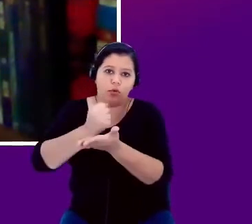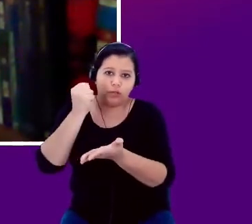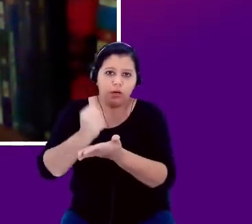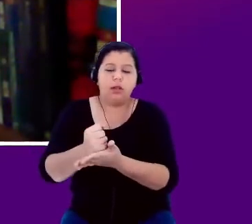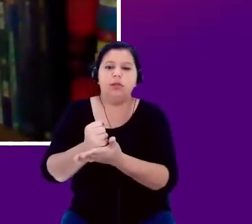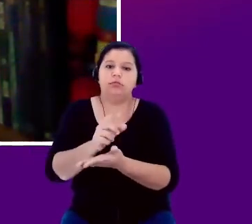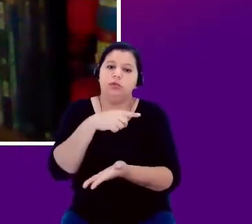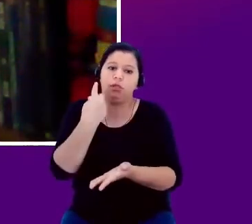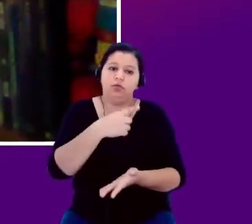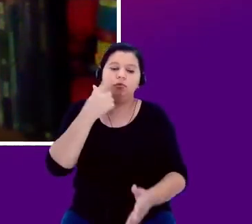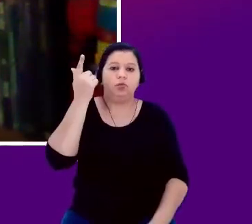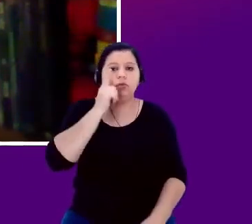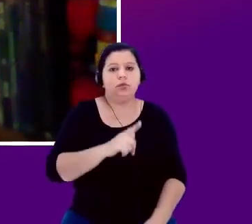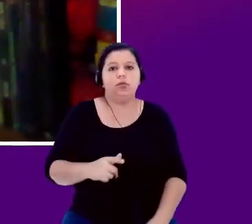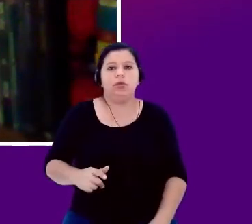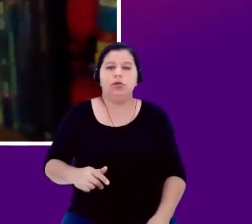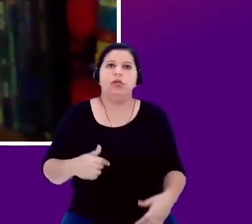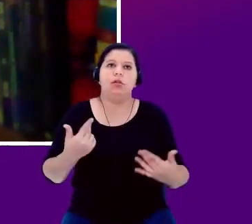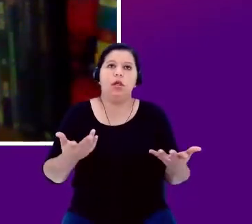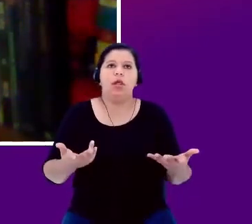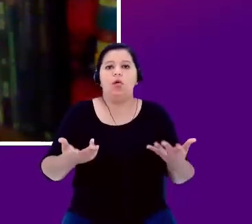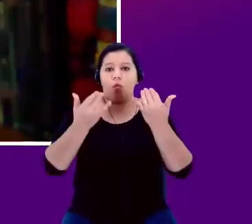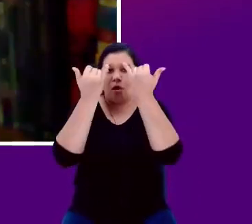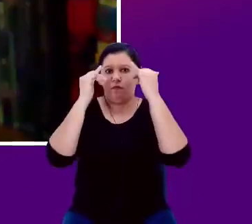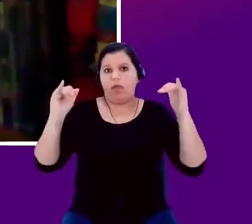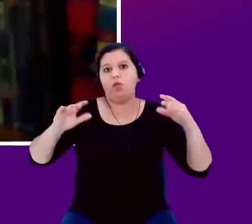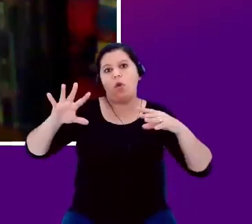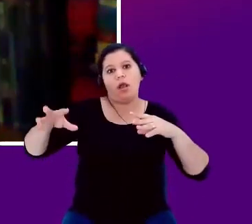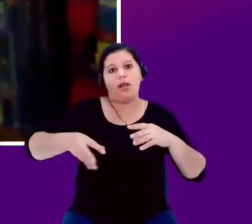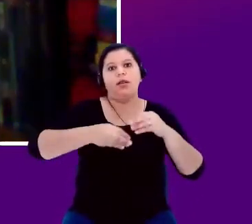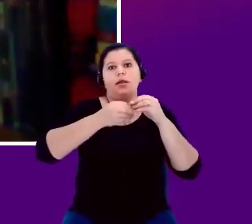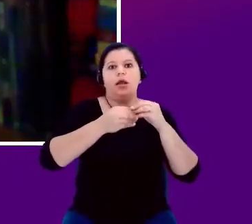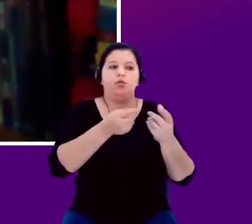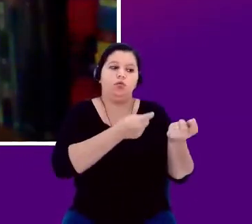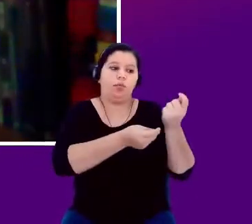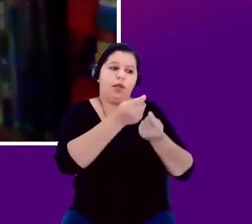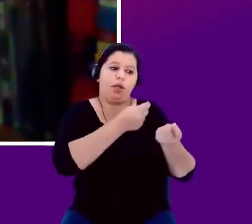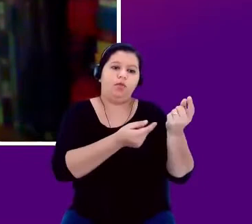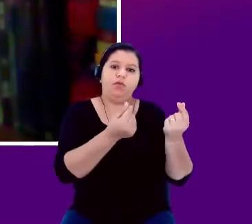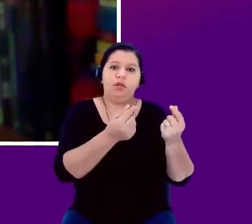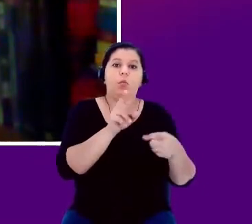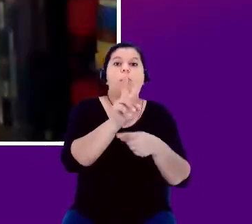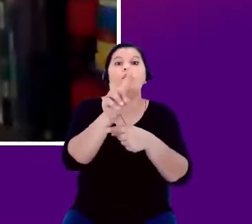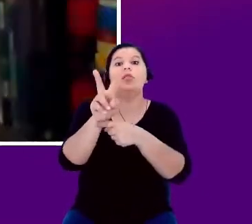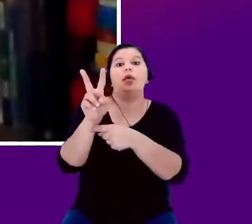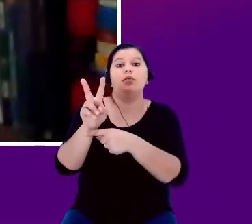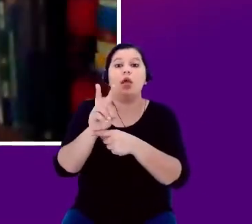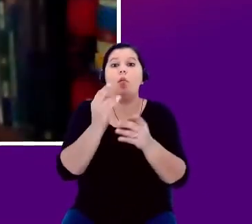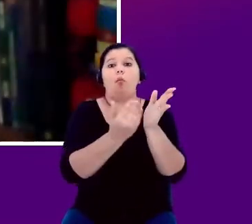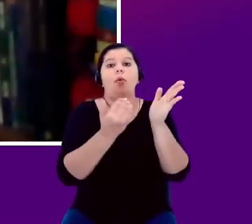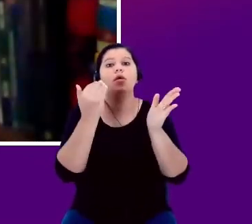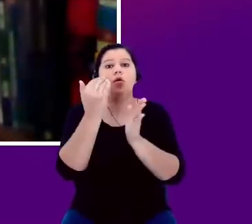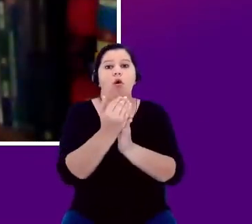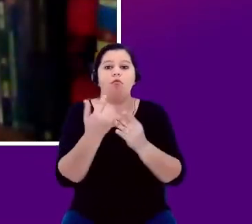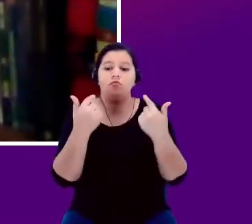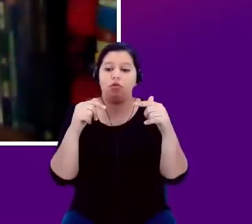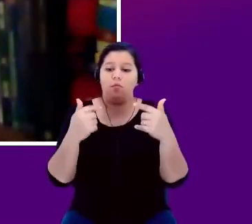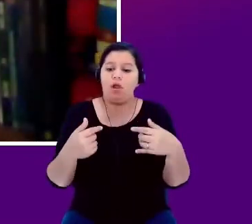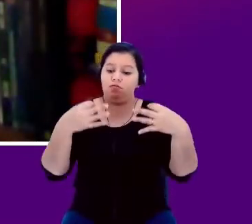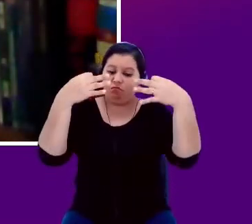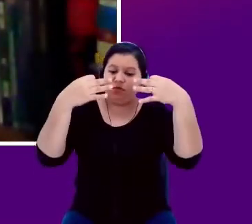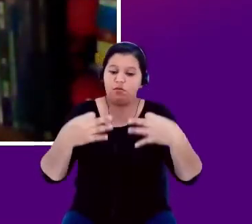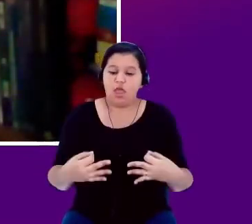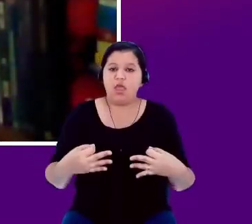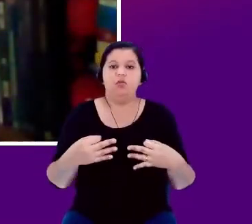consiga ter um efeito agregado de um mercado financeiro com maior cobertura, mais eficiente, com maior acesso a todas